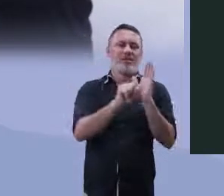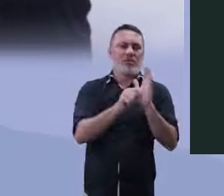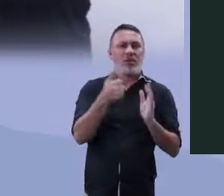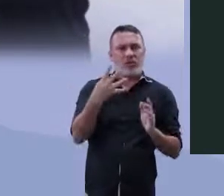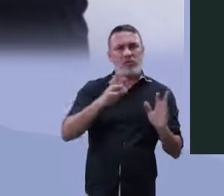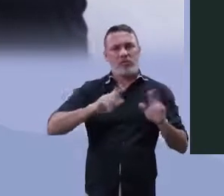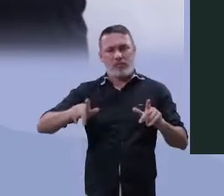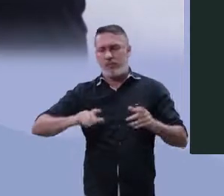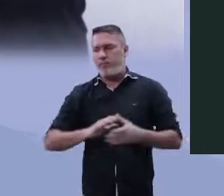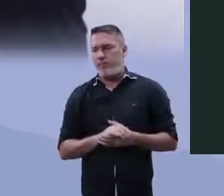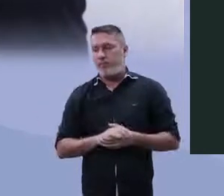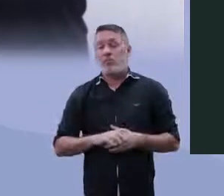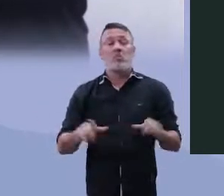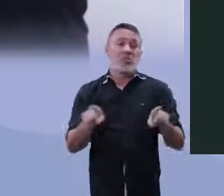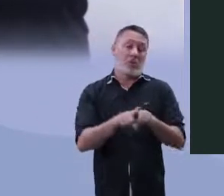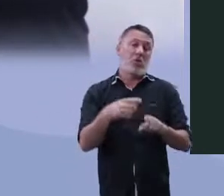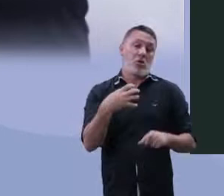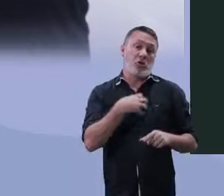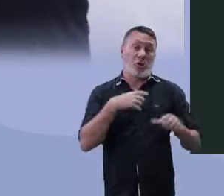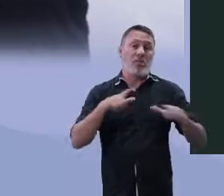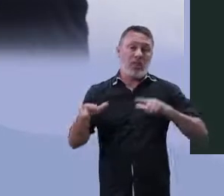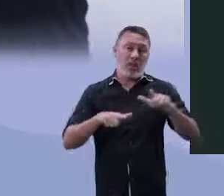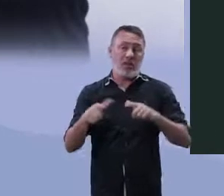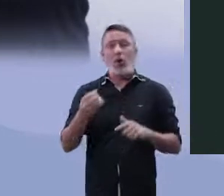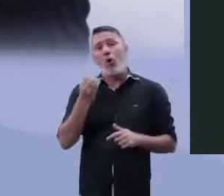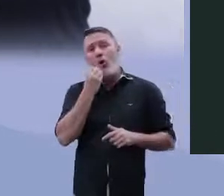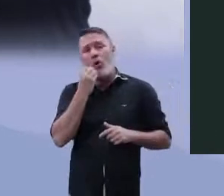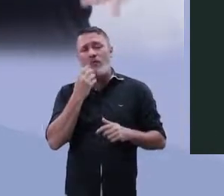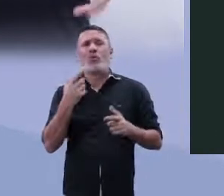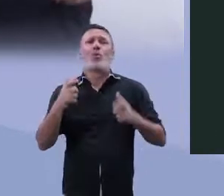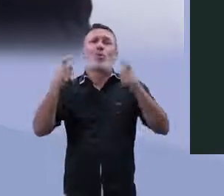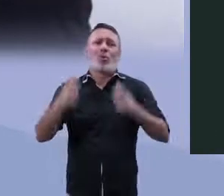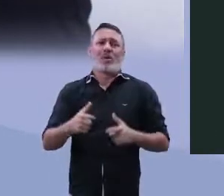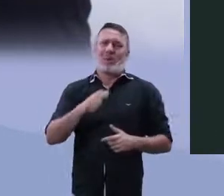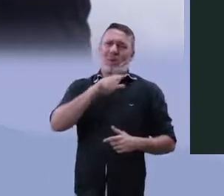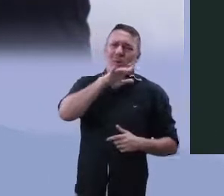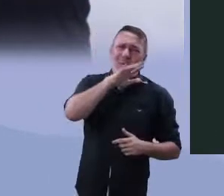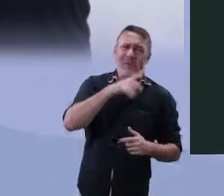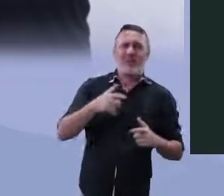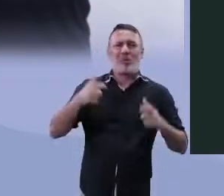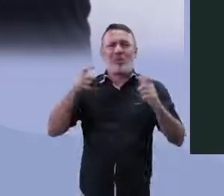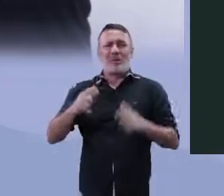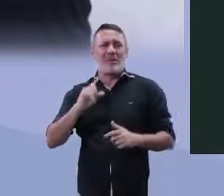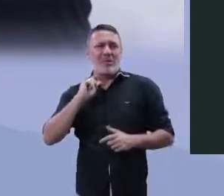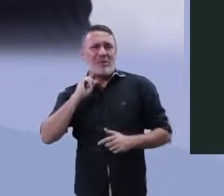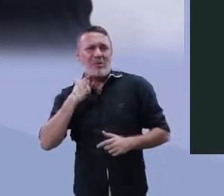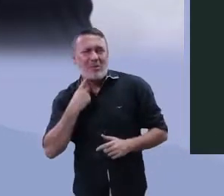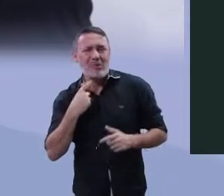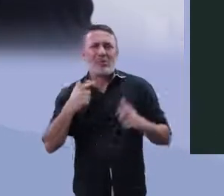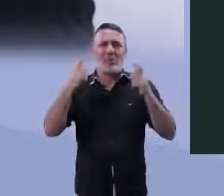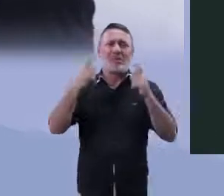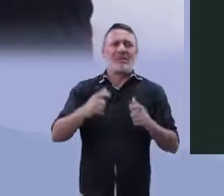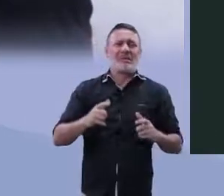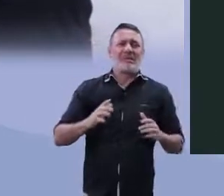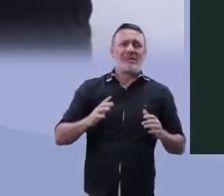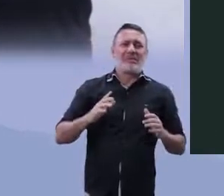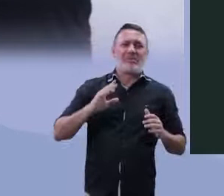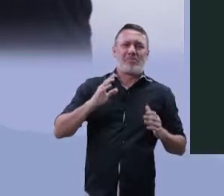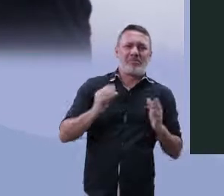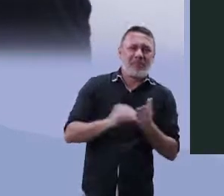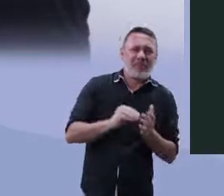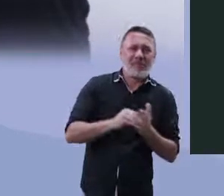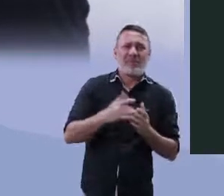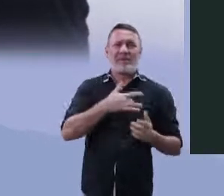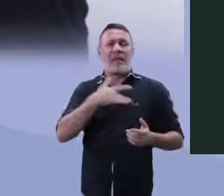XIV. Condições de trabalho, óbvio, né? Então insalubres, aí as fábricas, aquelas coisas, aquela poluição toda